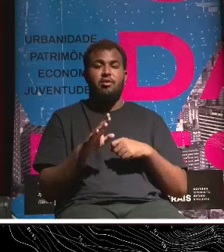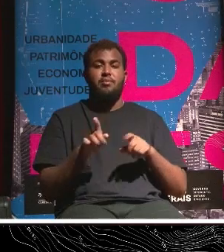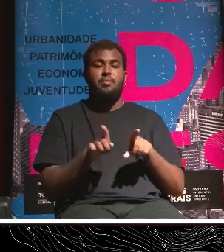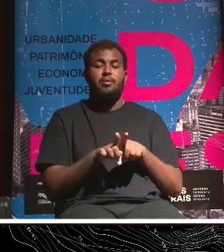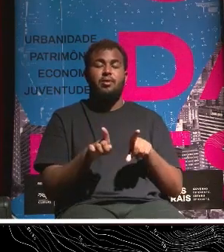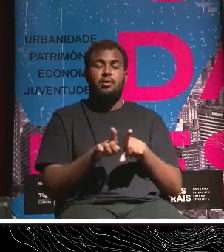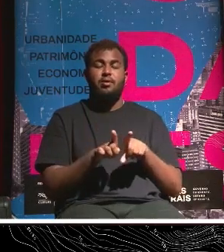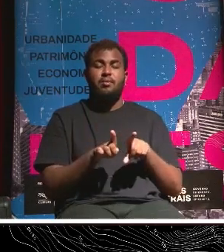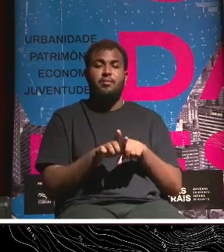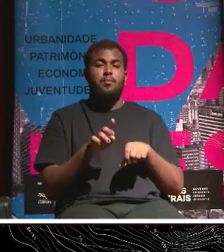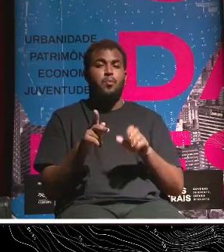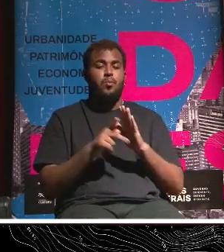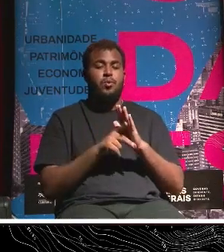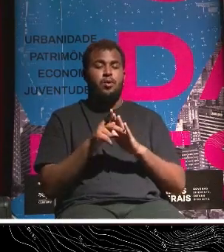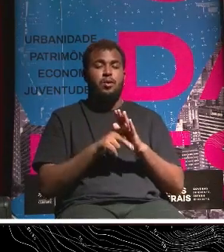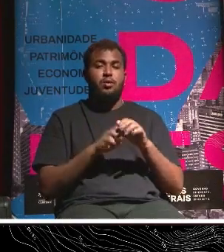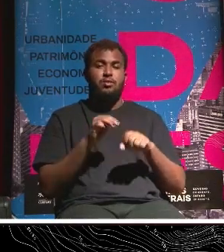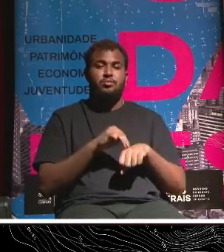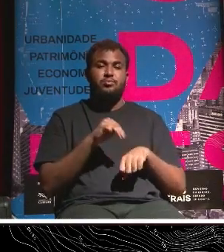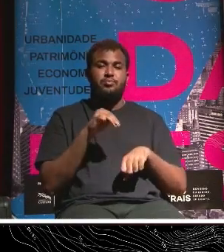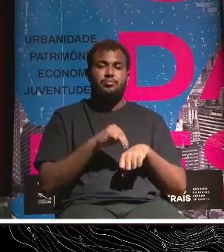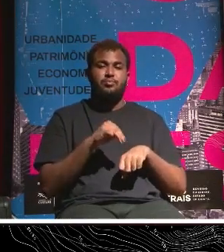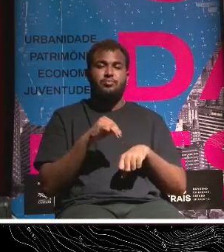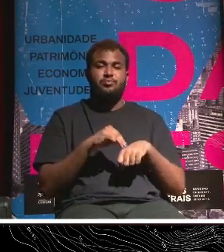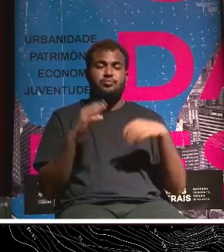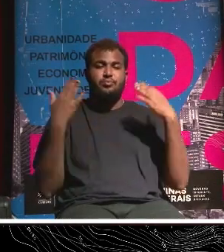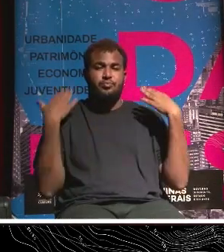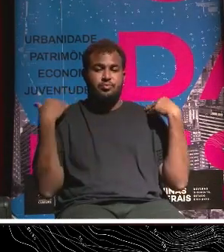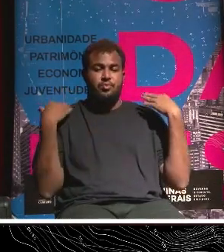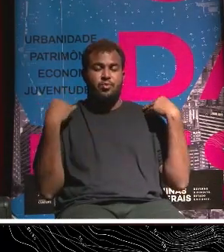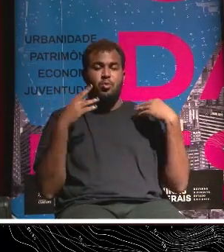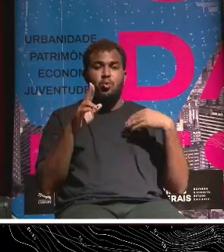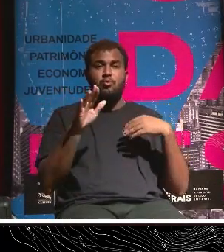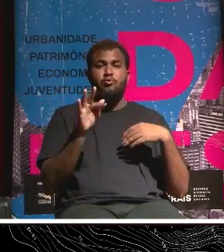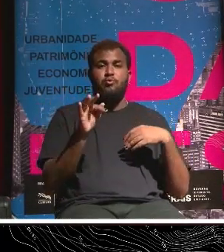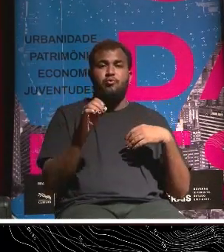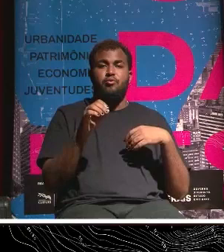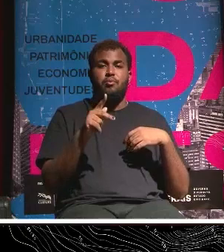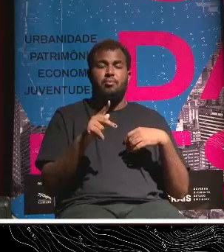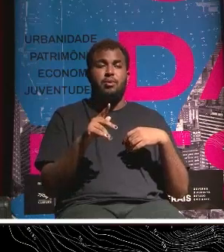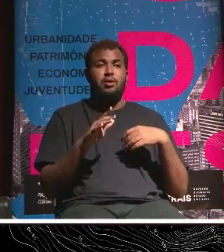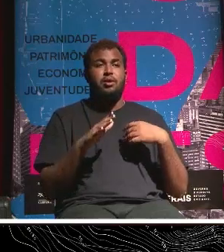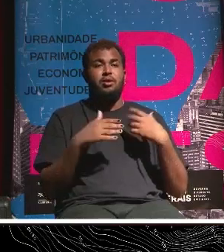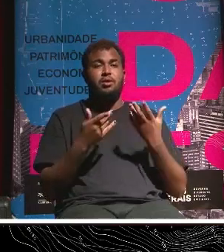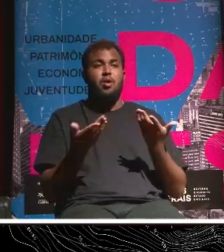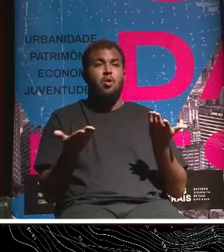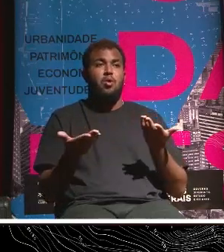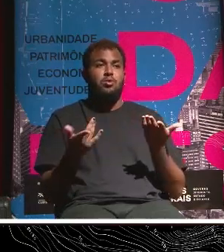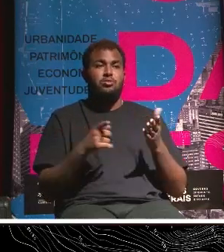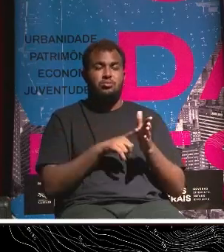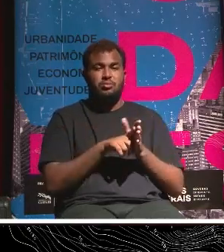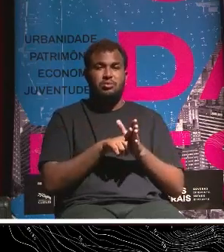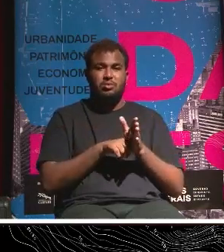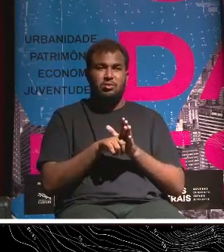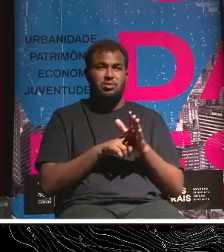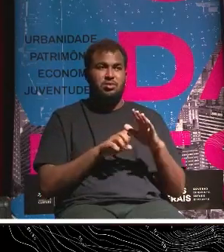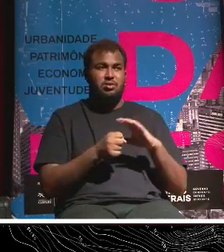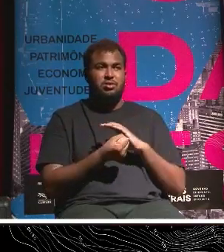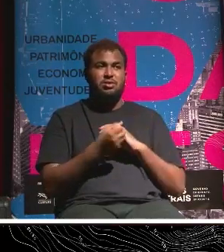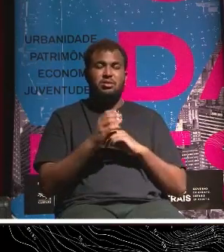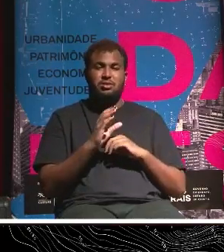de mestrado em Turismo e Patrimônio da UFOP. Atualmente é pesquisador, bolsista no